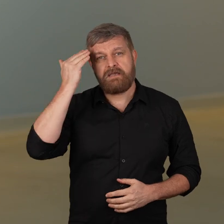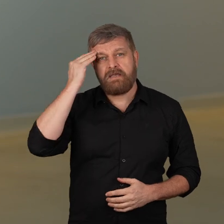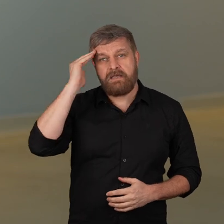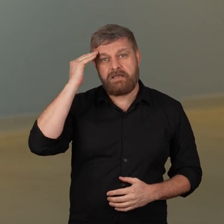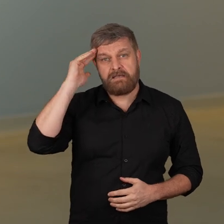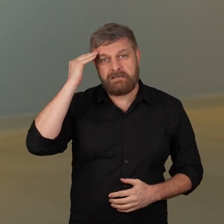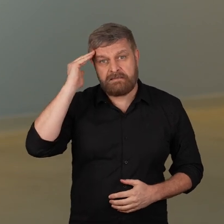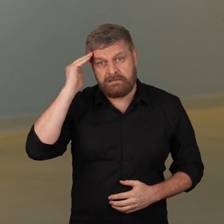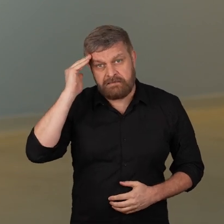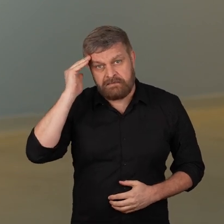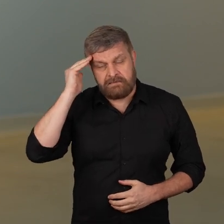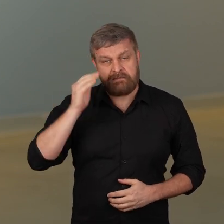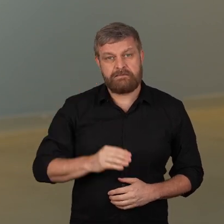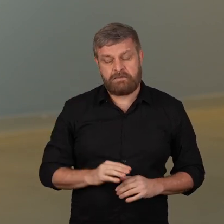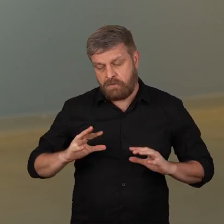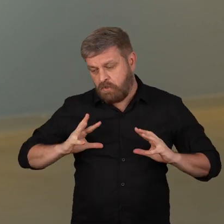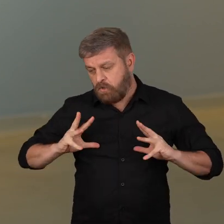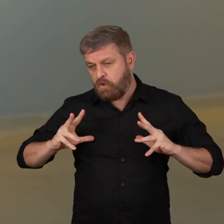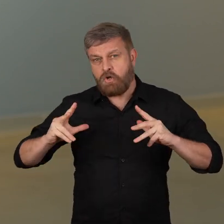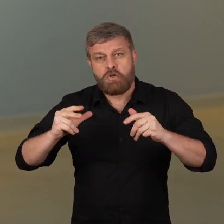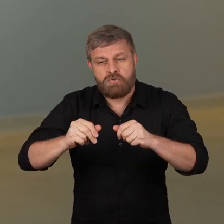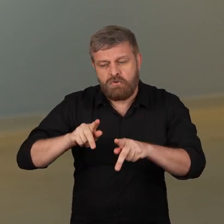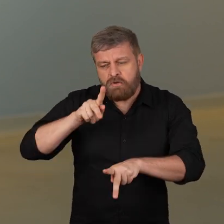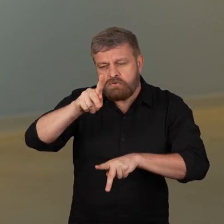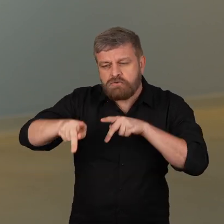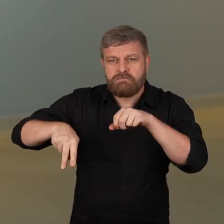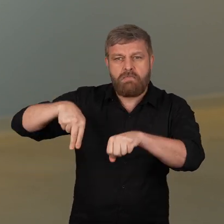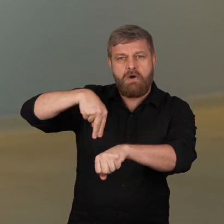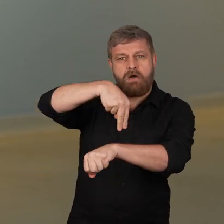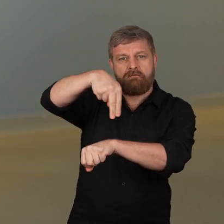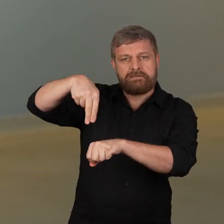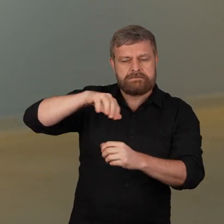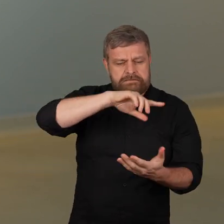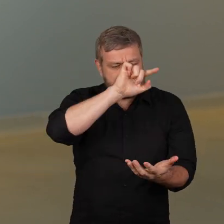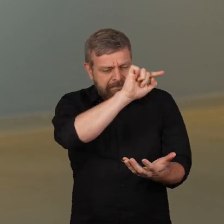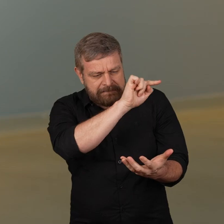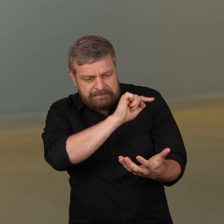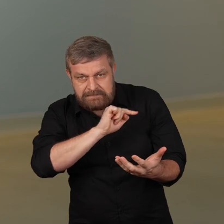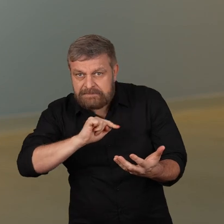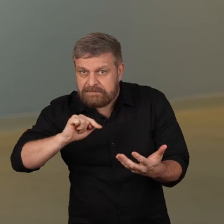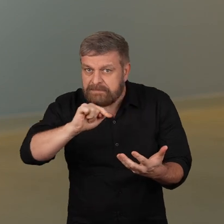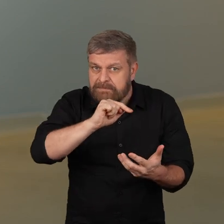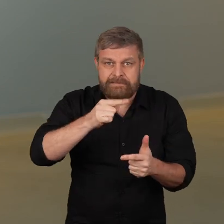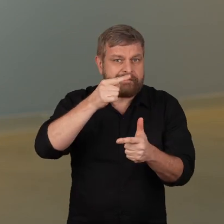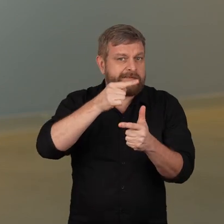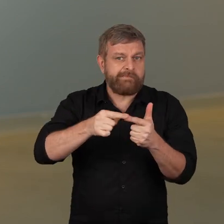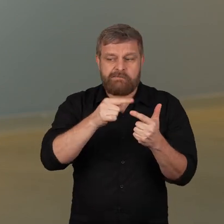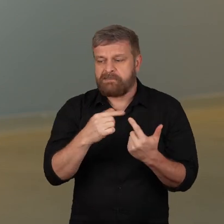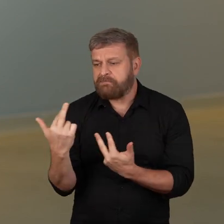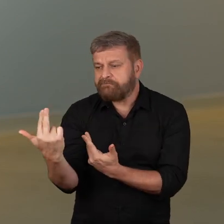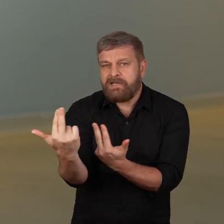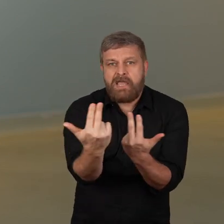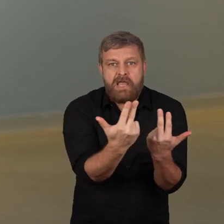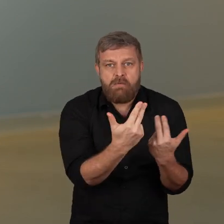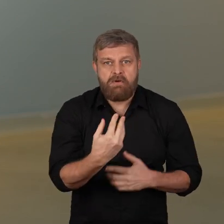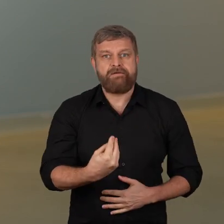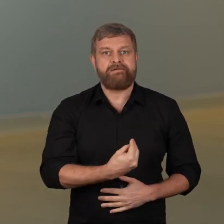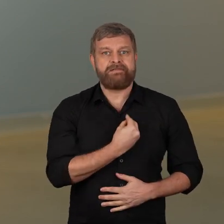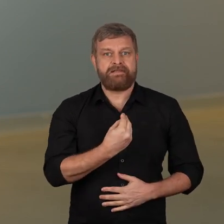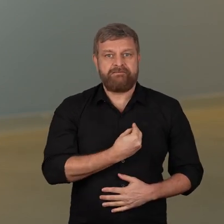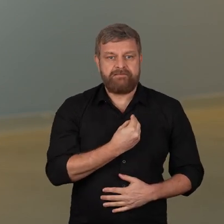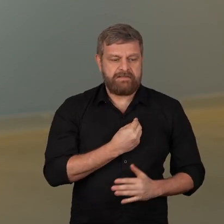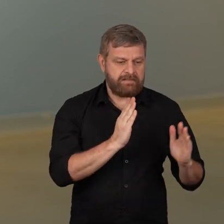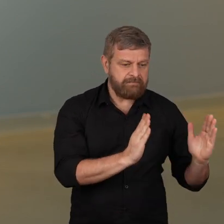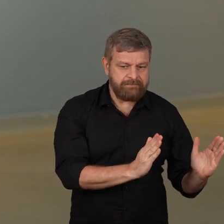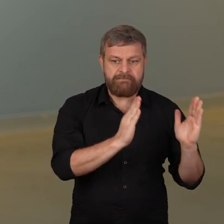que todos os povos e nações vivem os mesmos problemas de vida e de